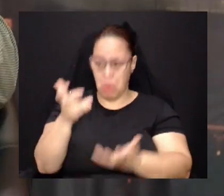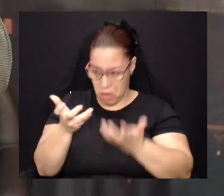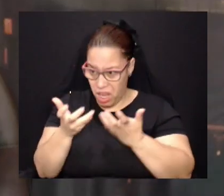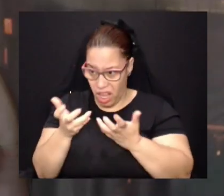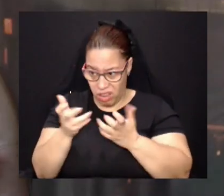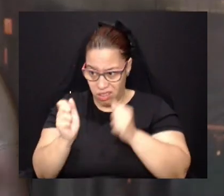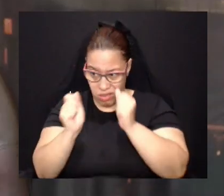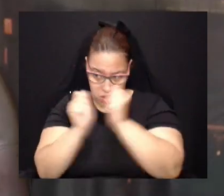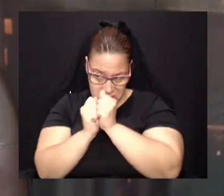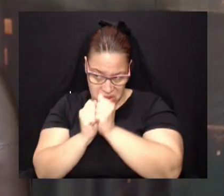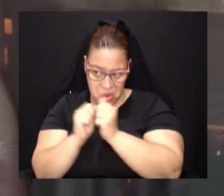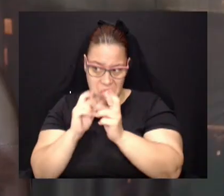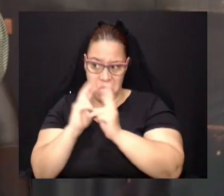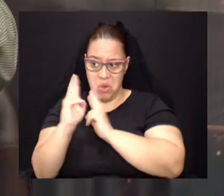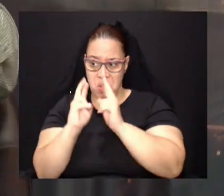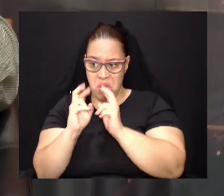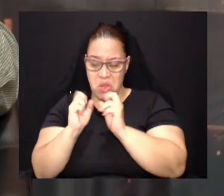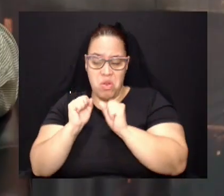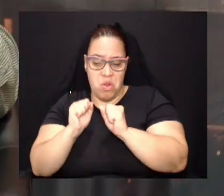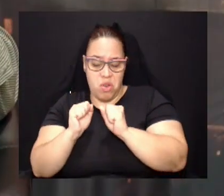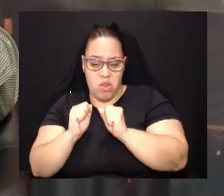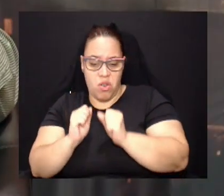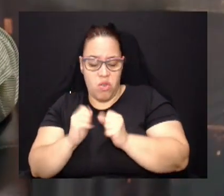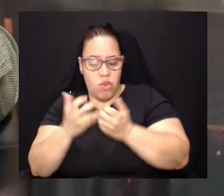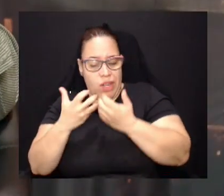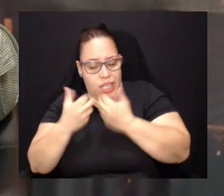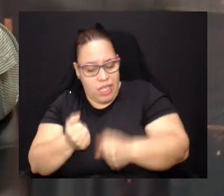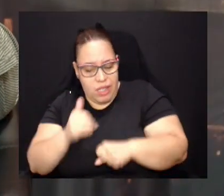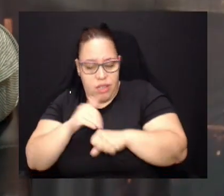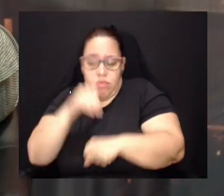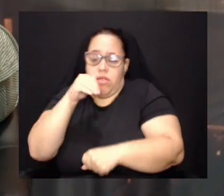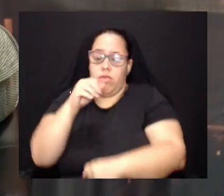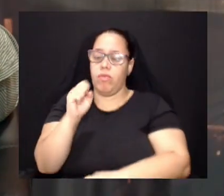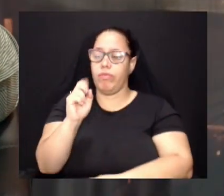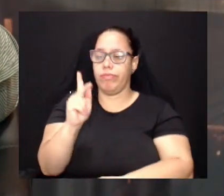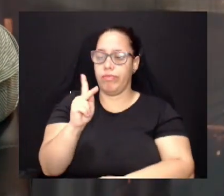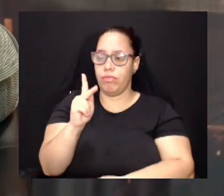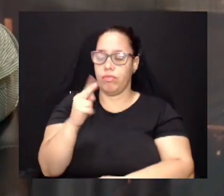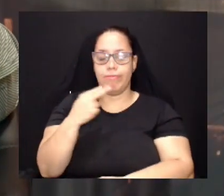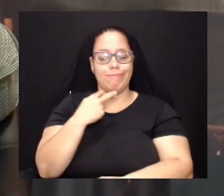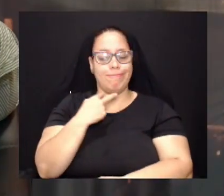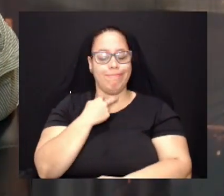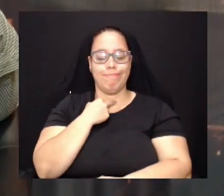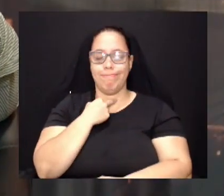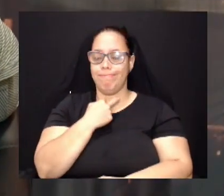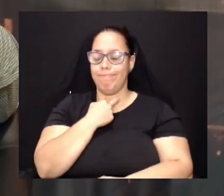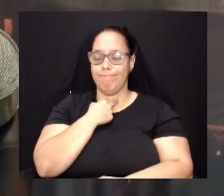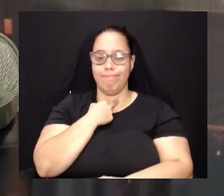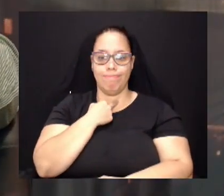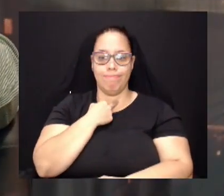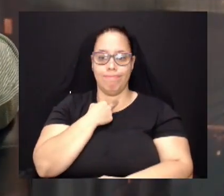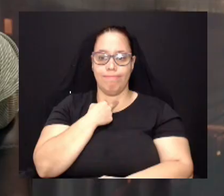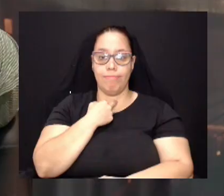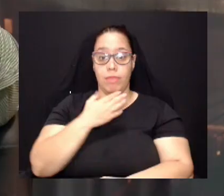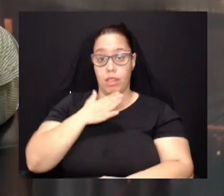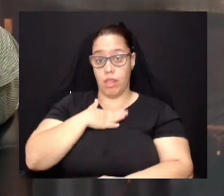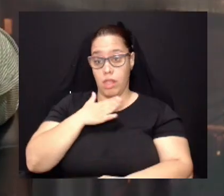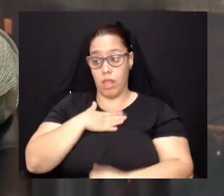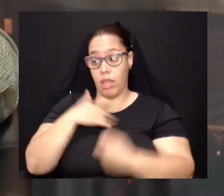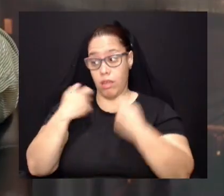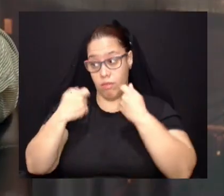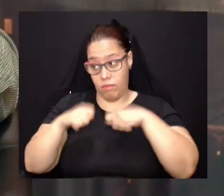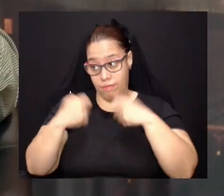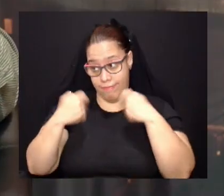relação, eu vou ceder mais, ok, mas eu não posso deixar de colocar as minhas necessidades